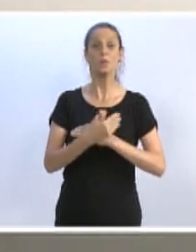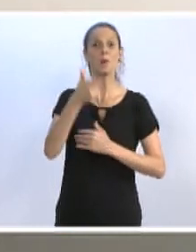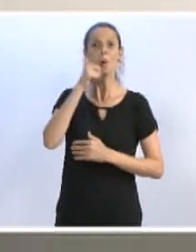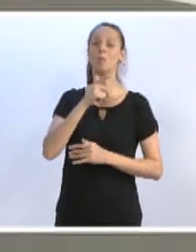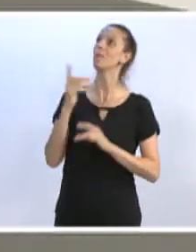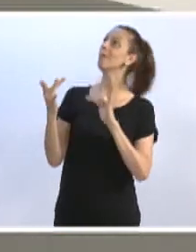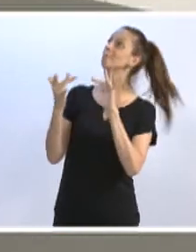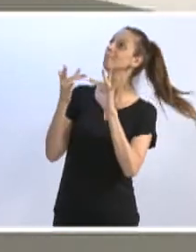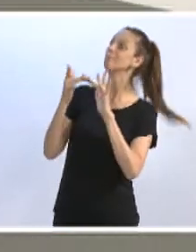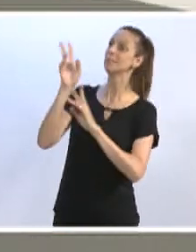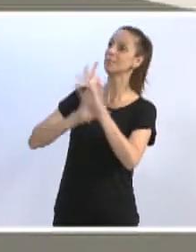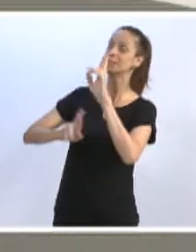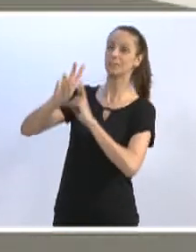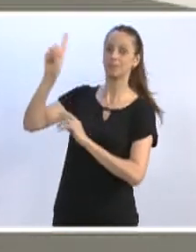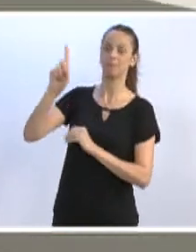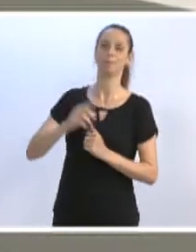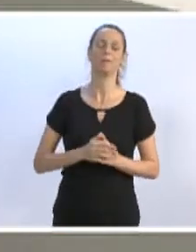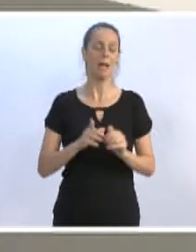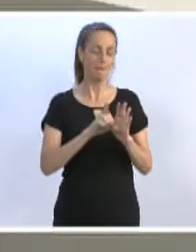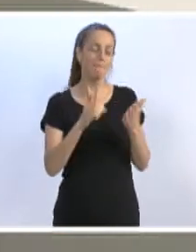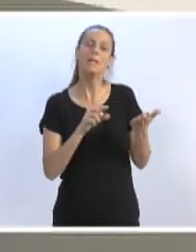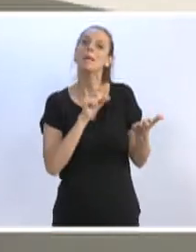Deus. A Bíblia é para mim,